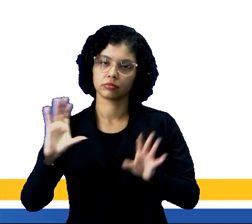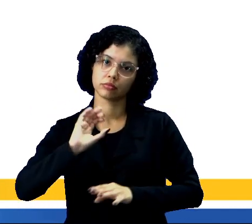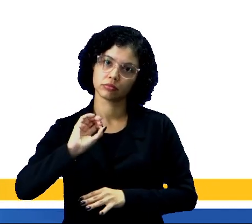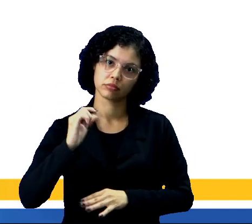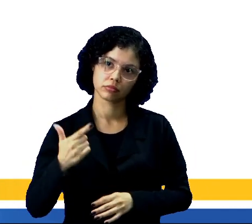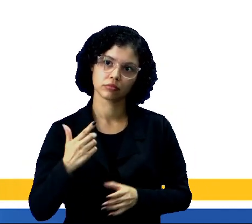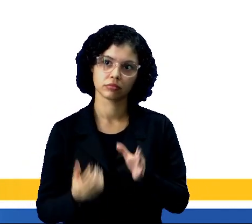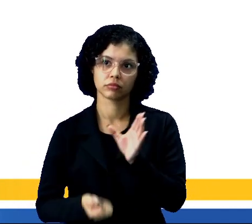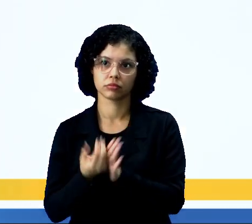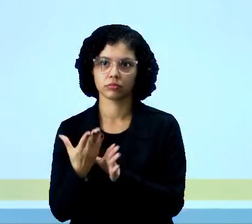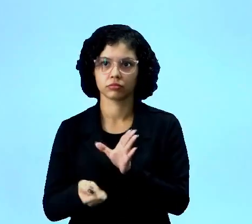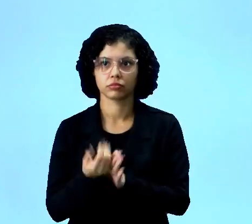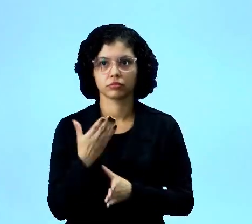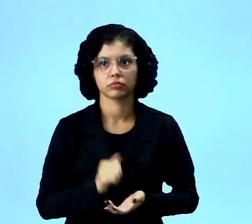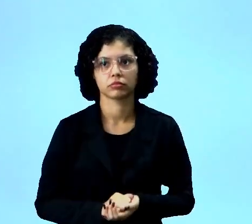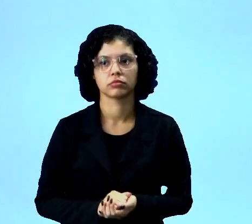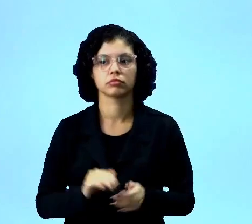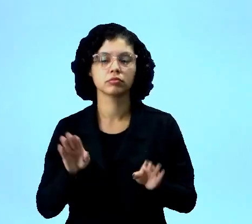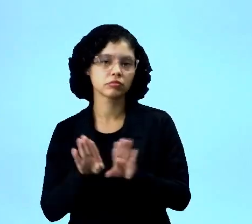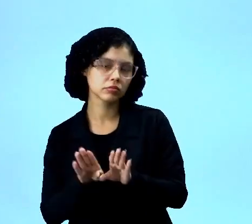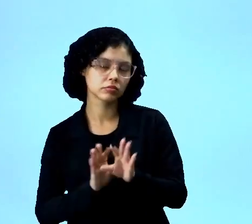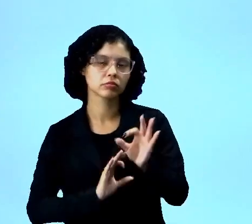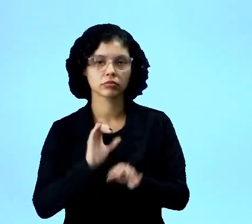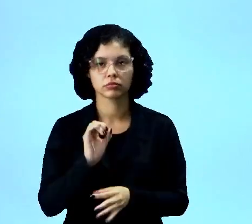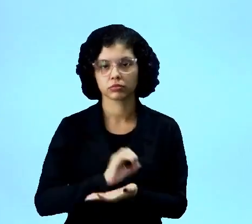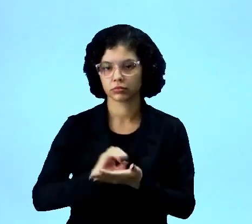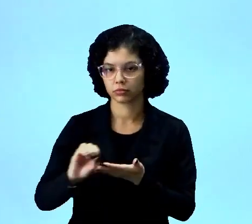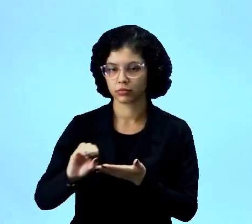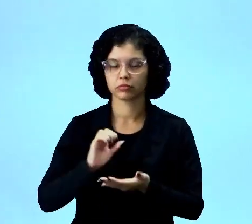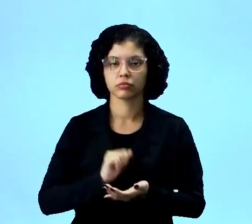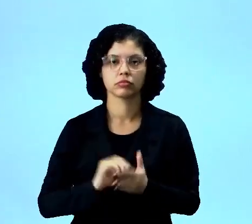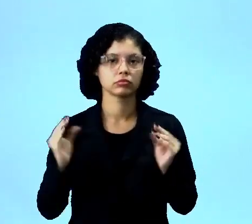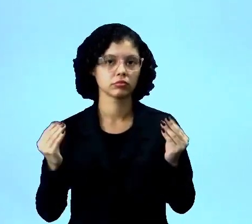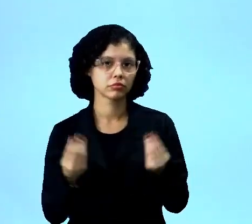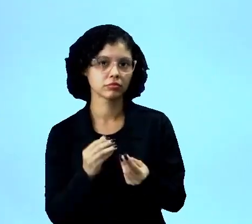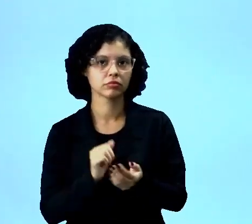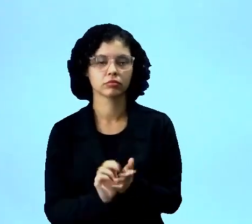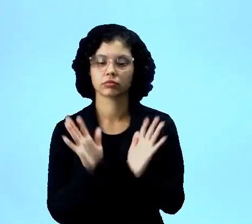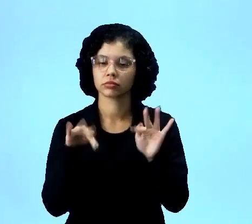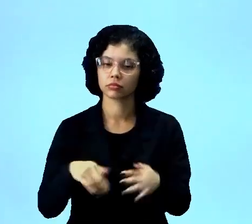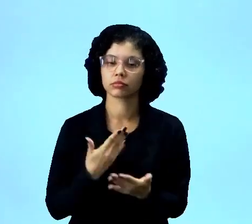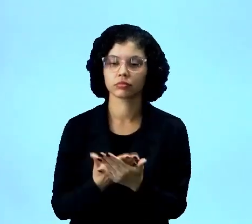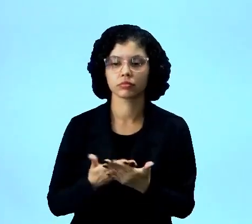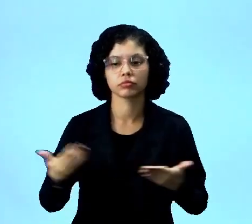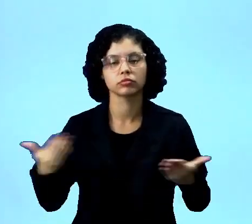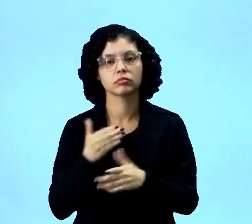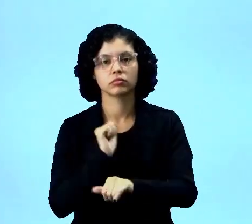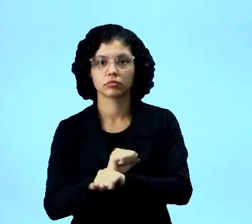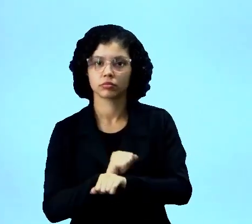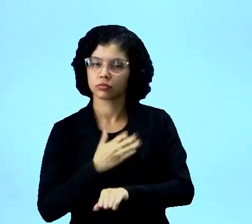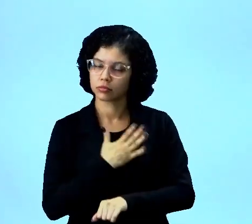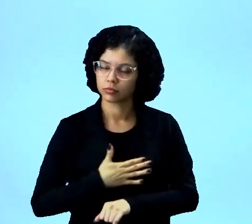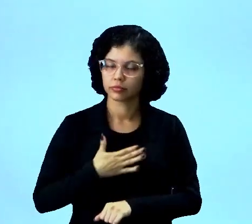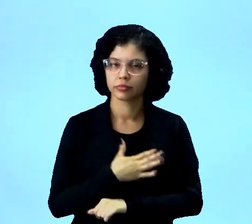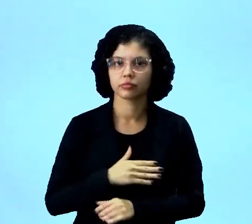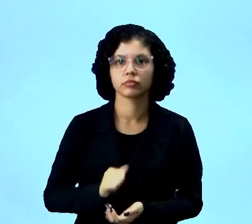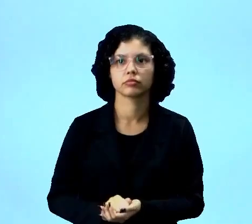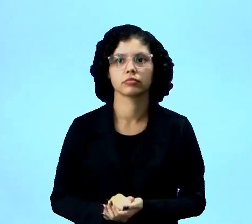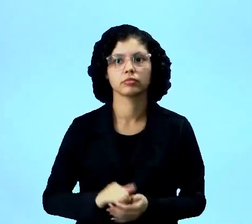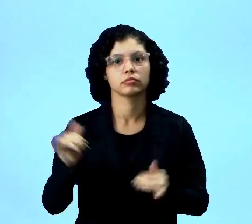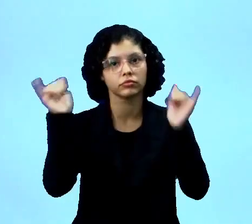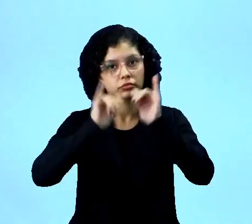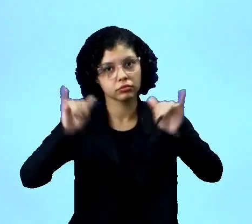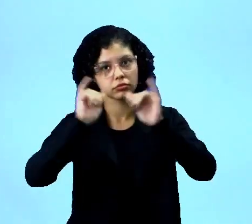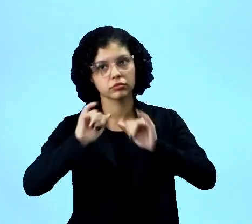oxigênio e produz substâncias orgânicas. Bom, gente, então nós chegamos ao final da nossa aula. Eu espero que vocês tenham gostado. Para